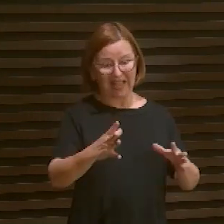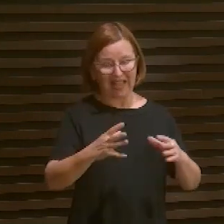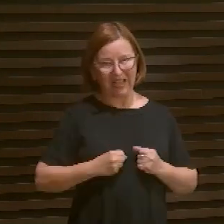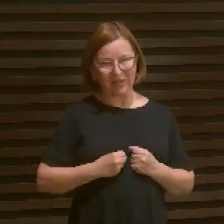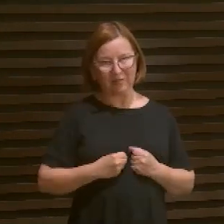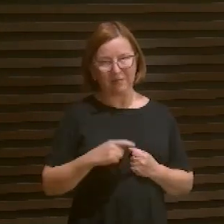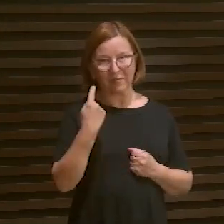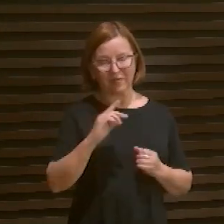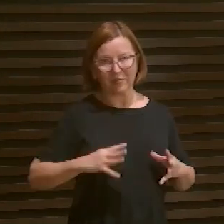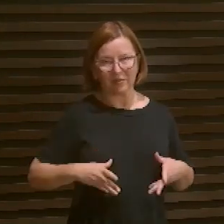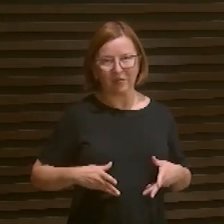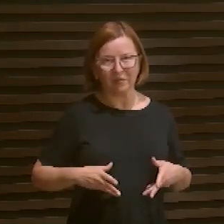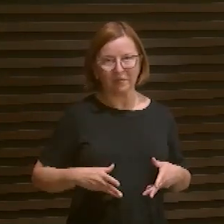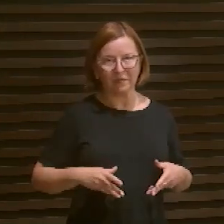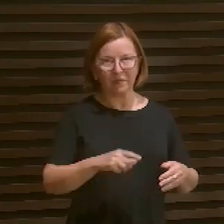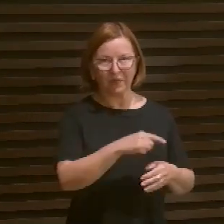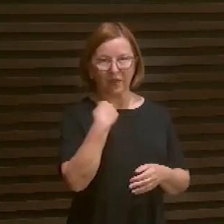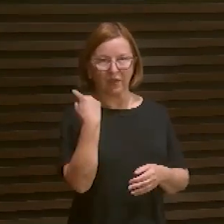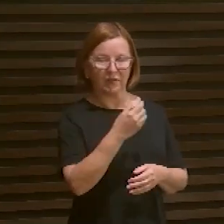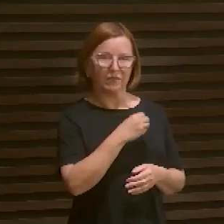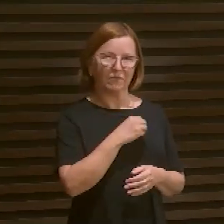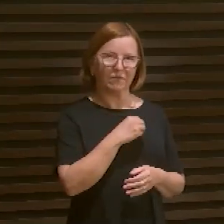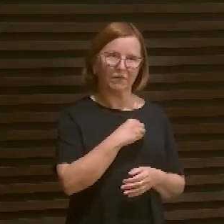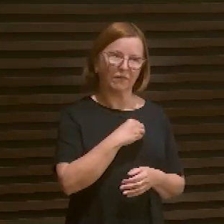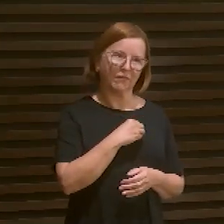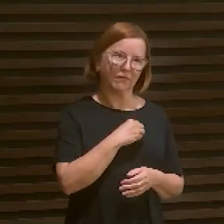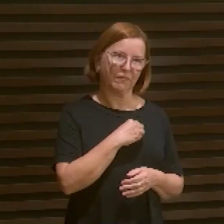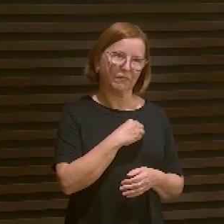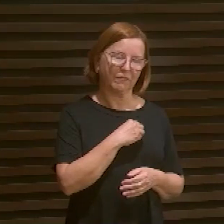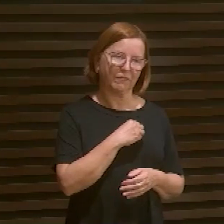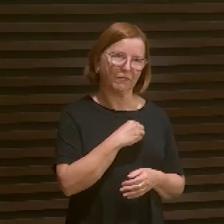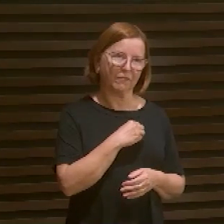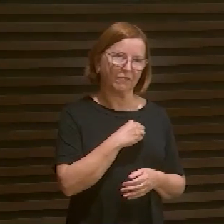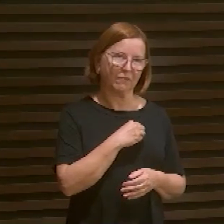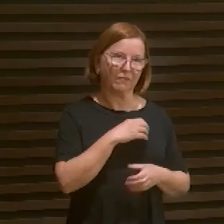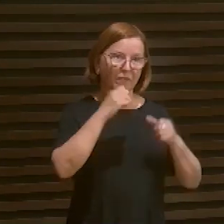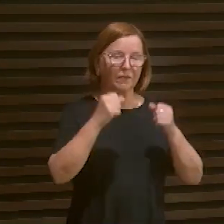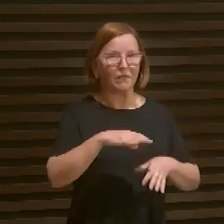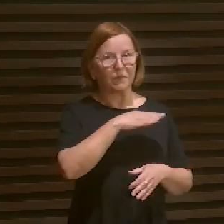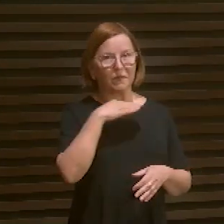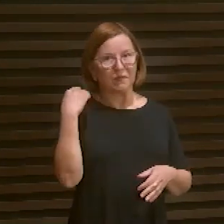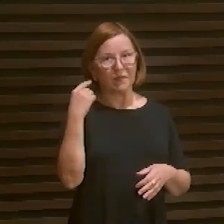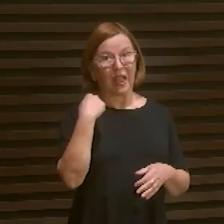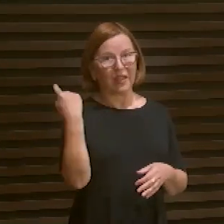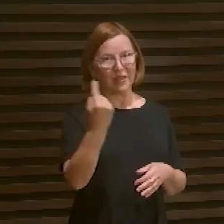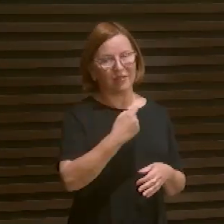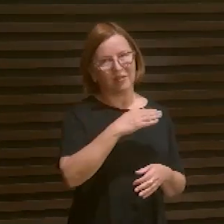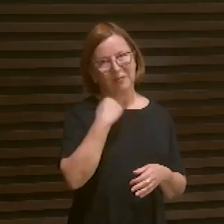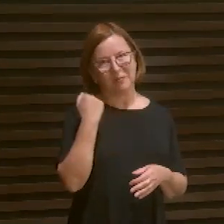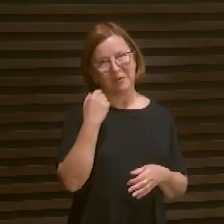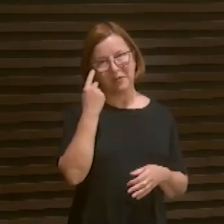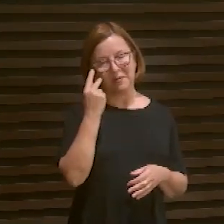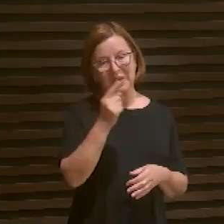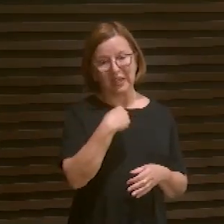a nossa envergadura de pecadores e poder morrer a nossa morte para